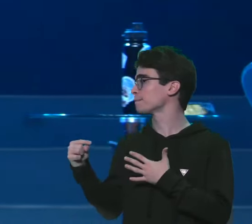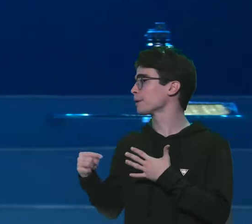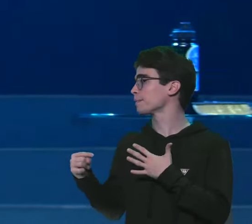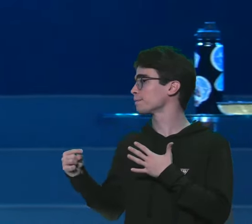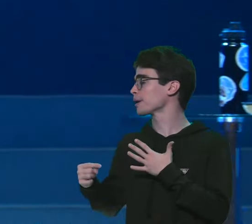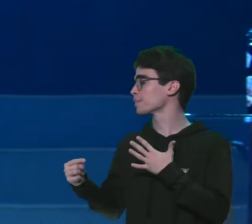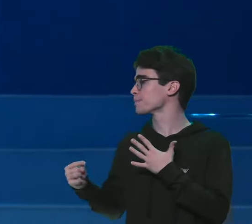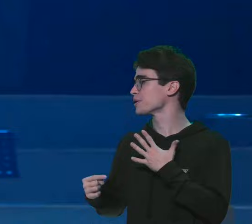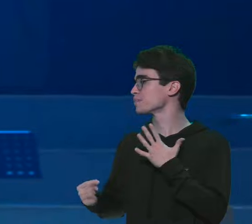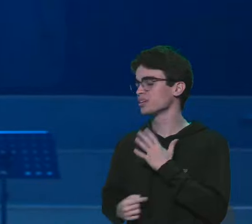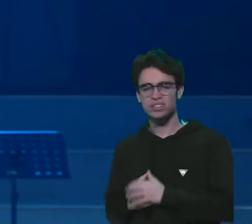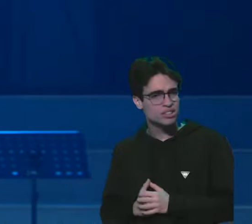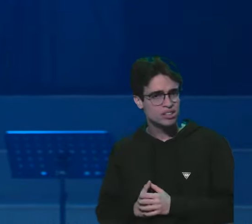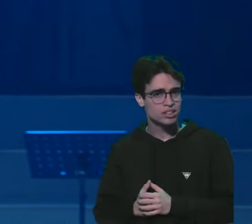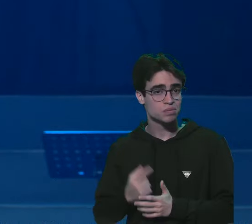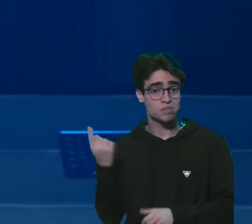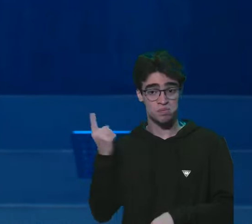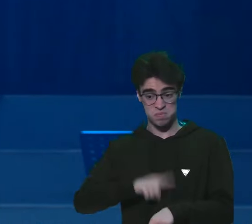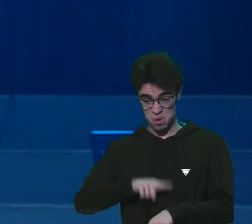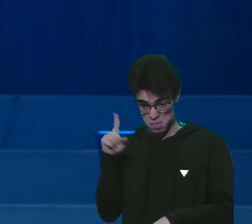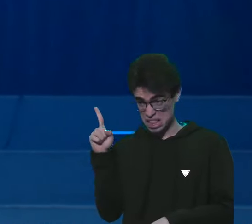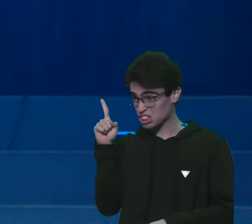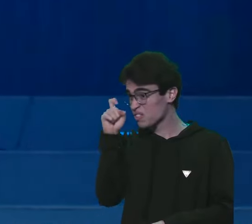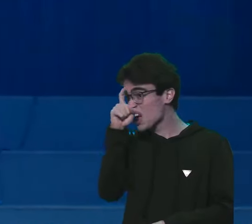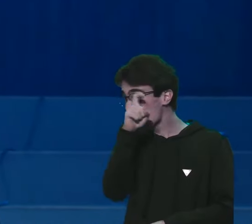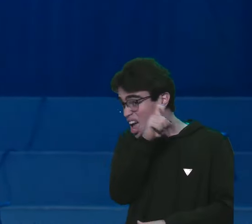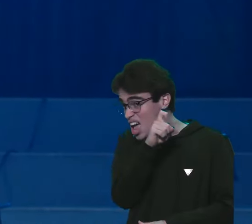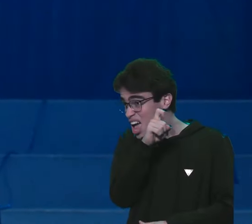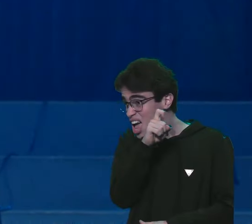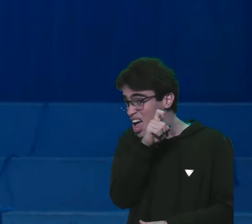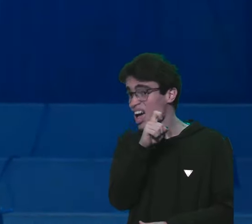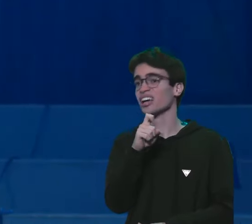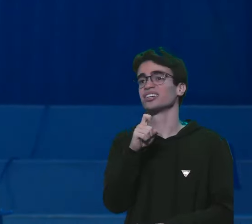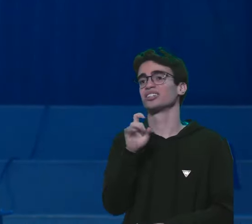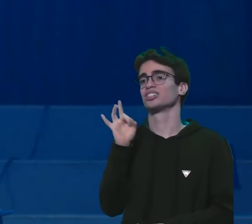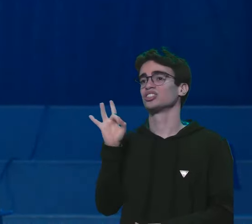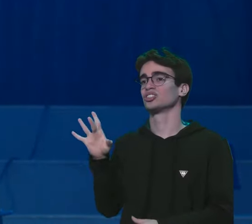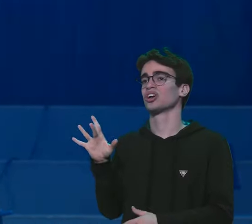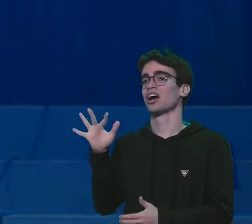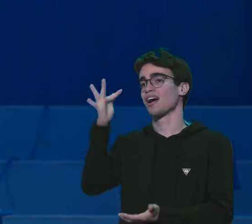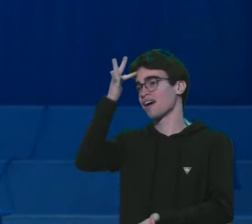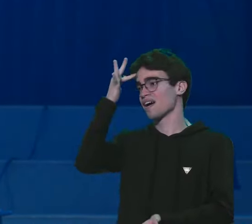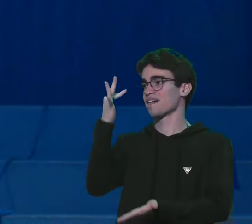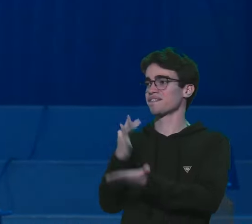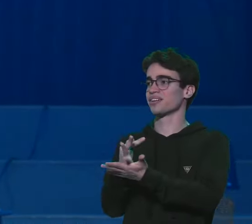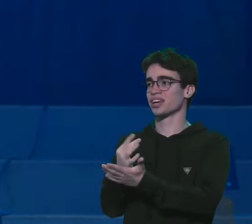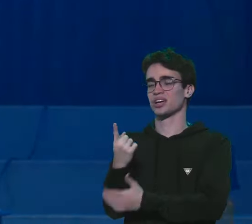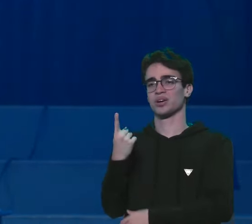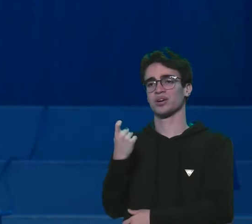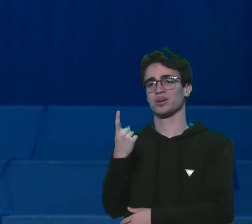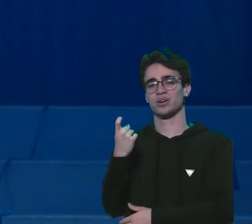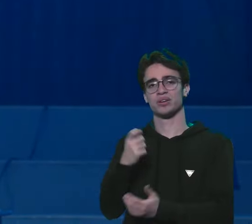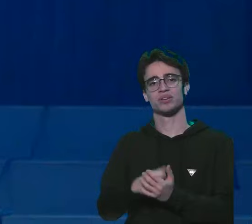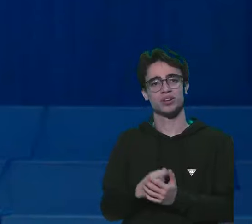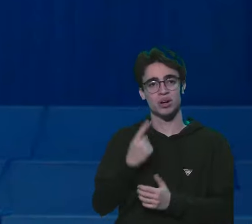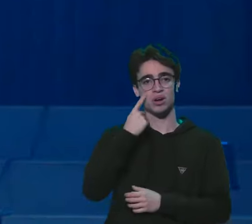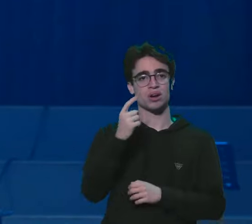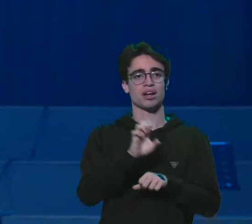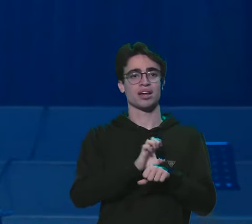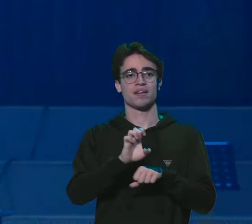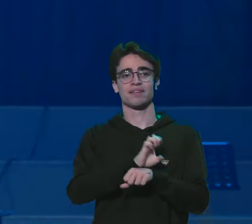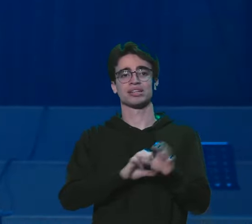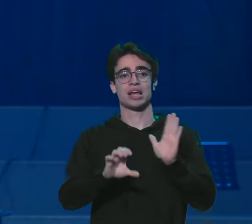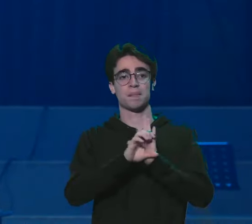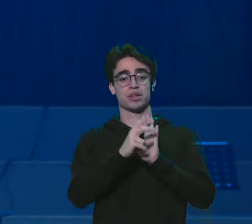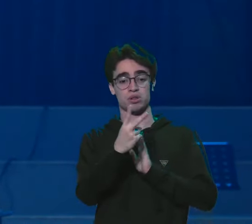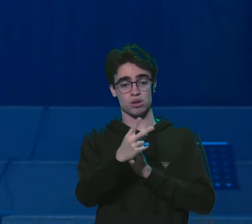aquilo outro. Mas na hora do aperto, só a nossa fé nos salva. Efésios 2, 8 e